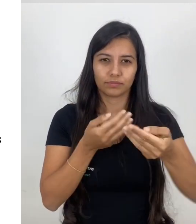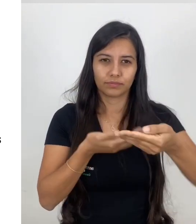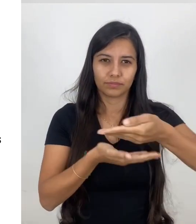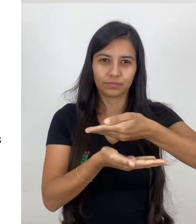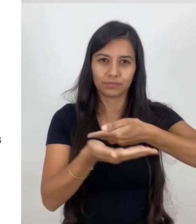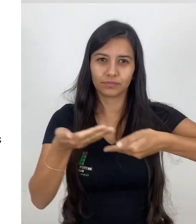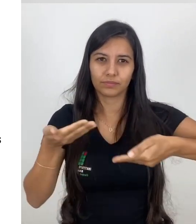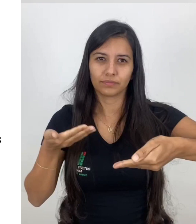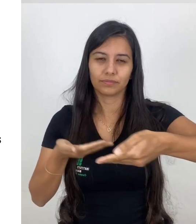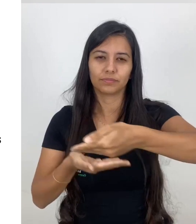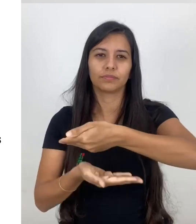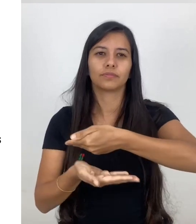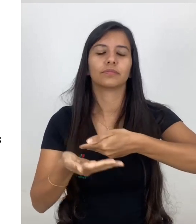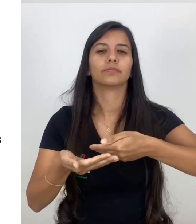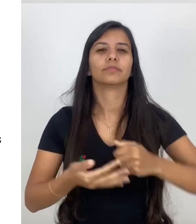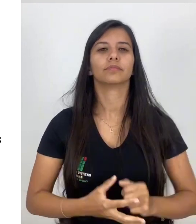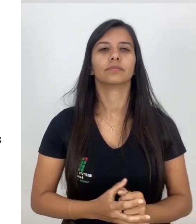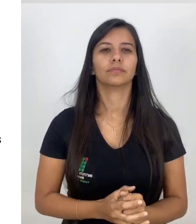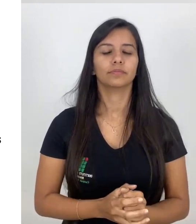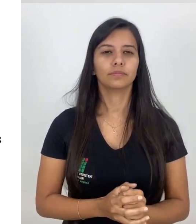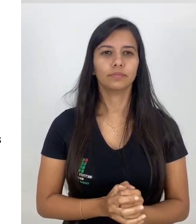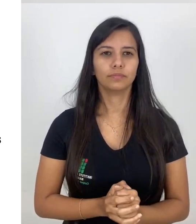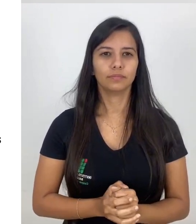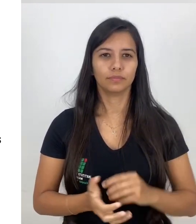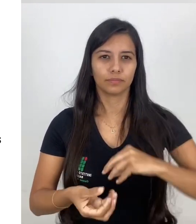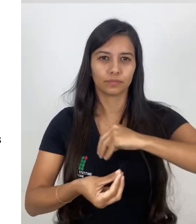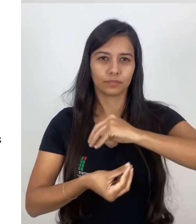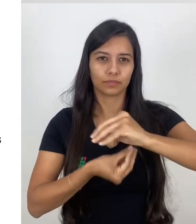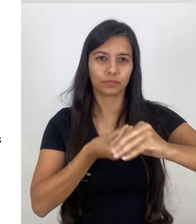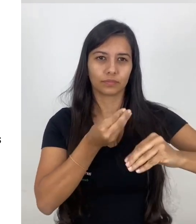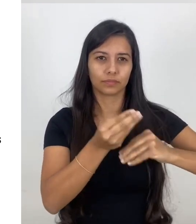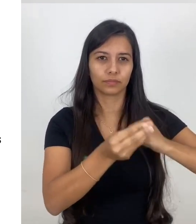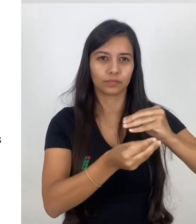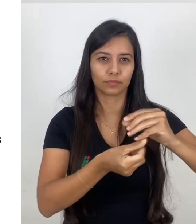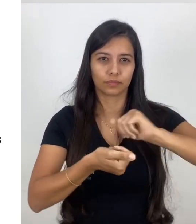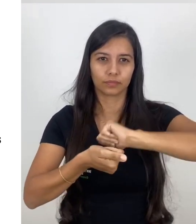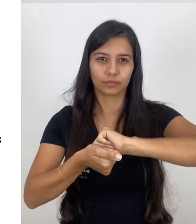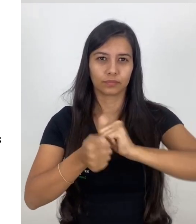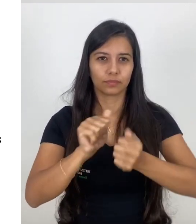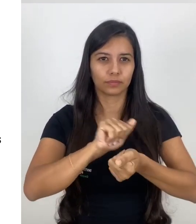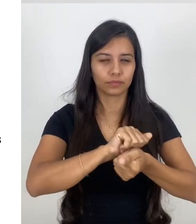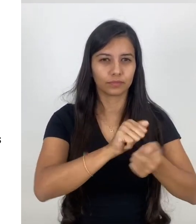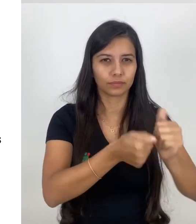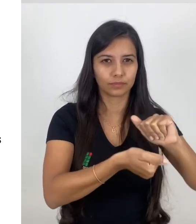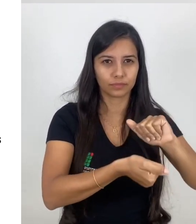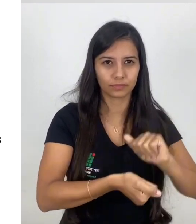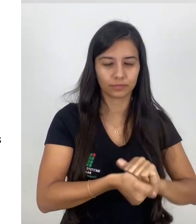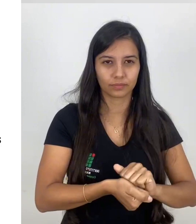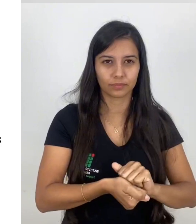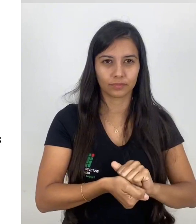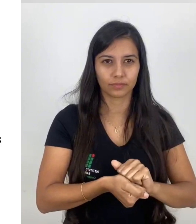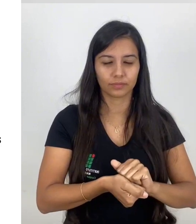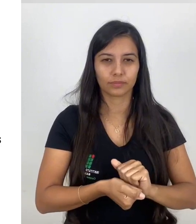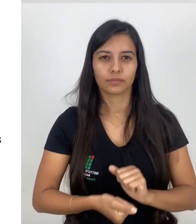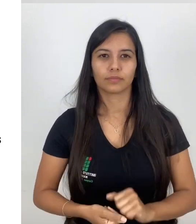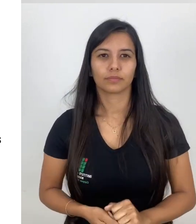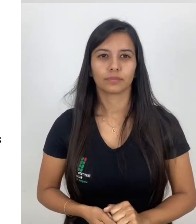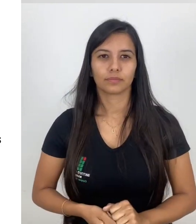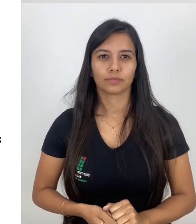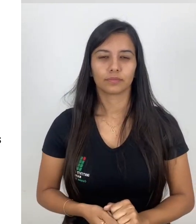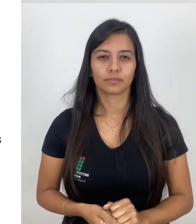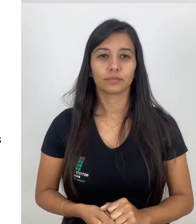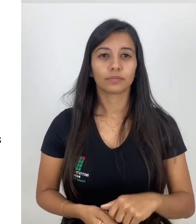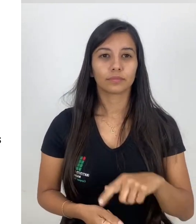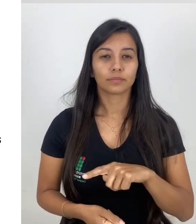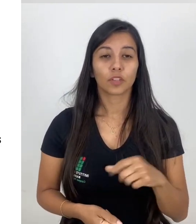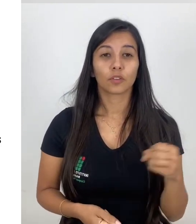frente mandasse o mesmo pedacinho para o de cá. Assim eles podem, se recombinar e